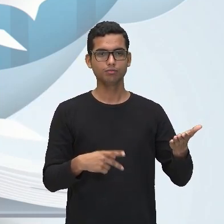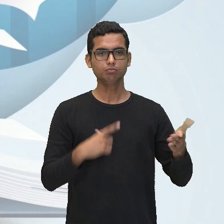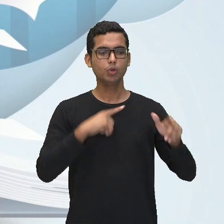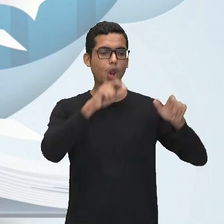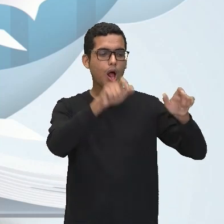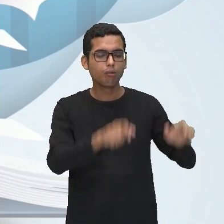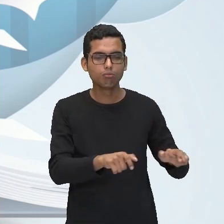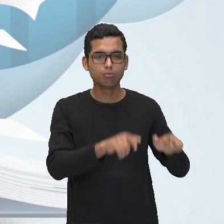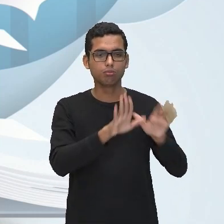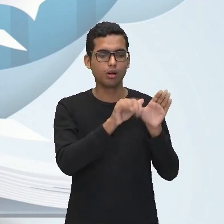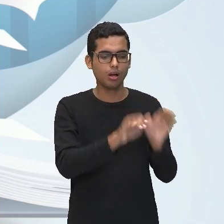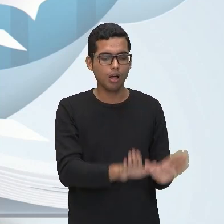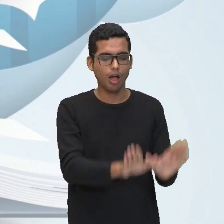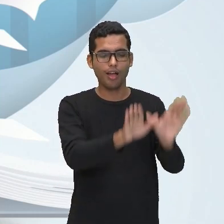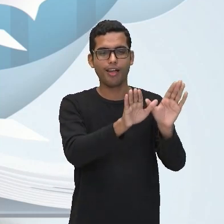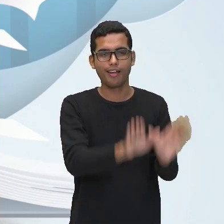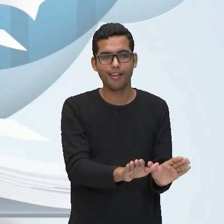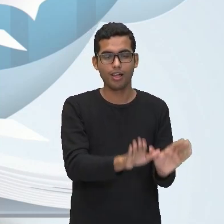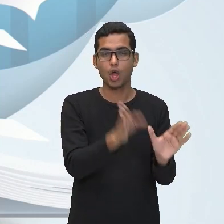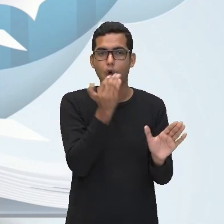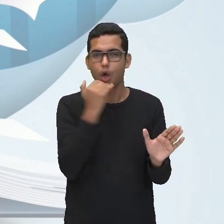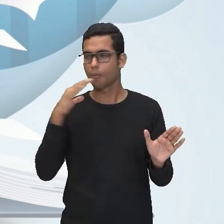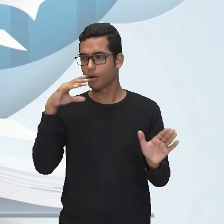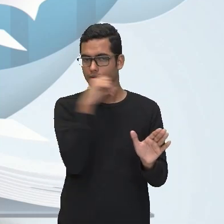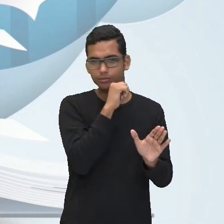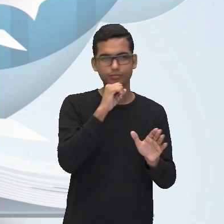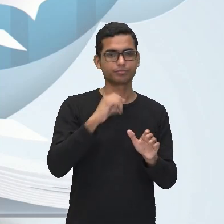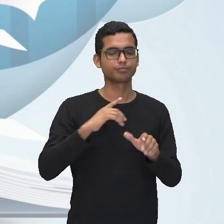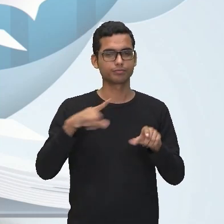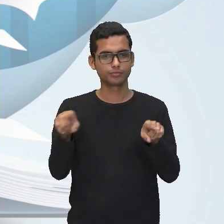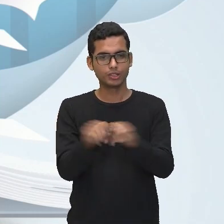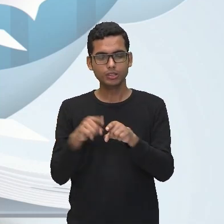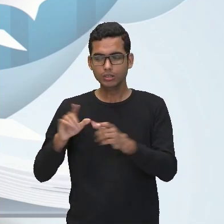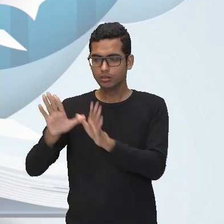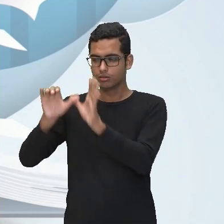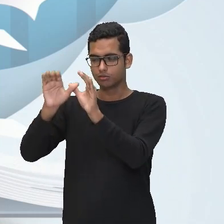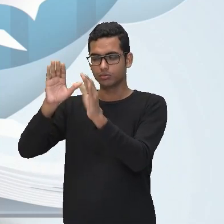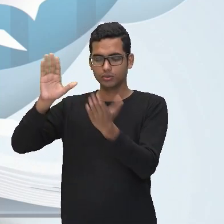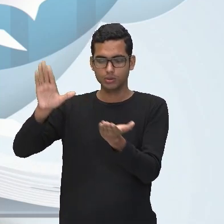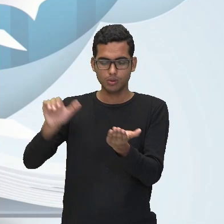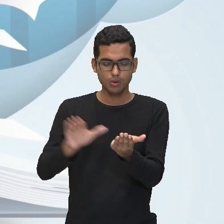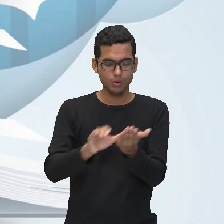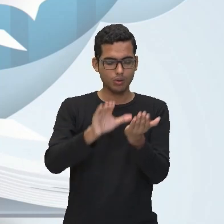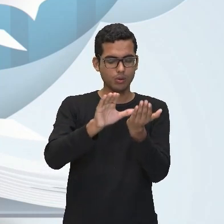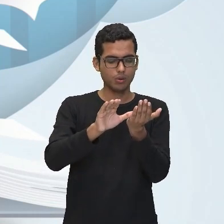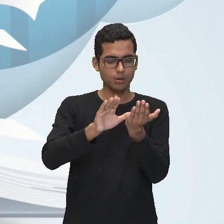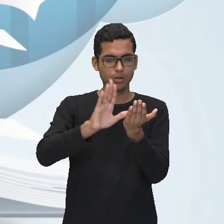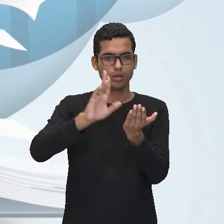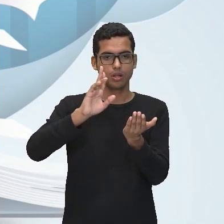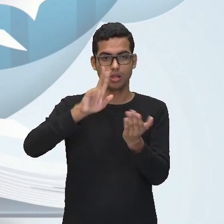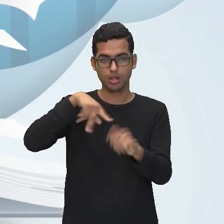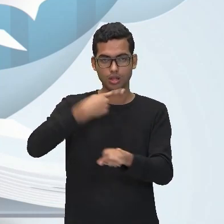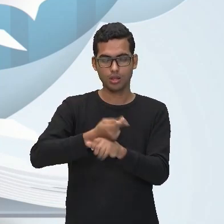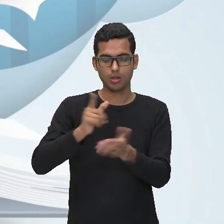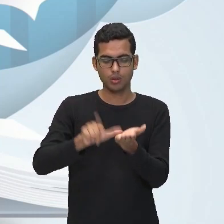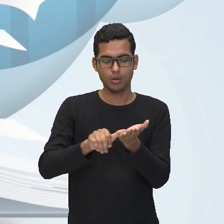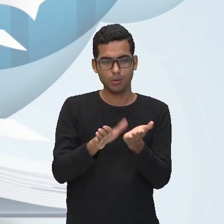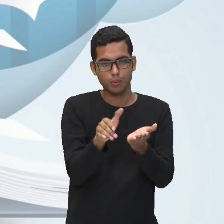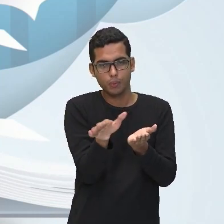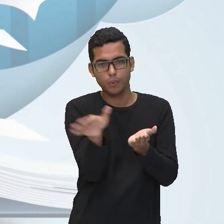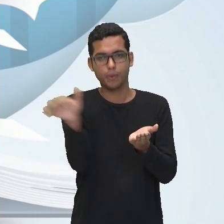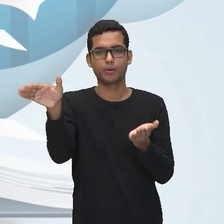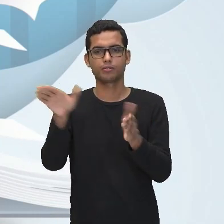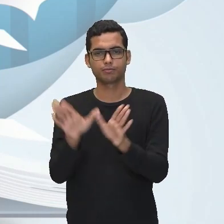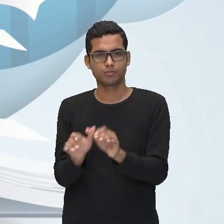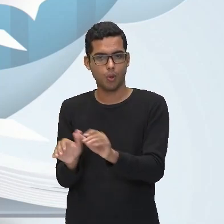porto, alimentam-se um instante em cada par de mãos e partem, não é? Lembra que o eu poético, o